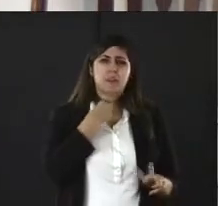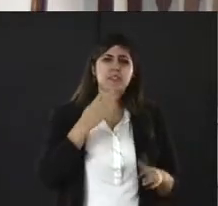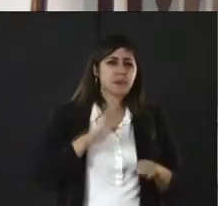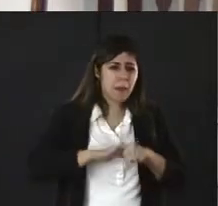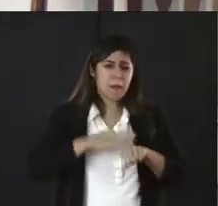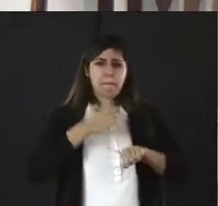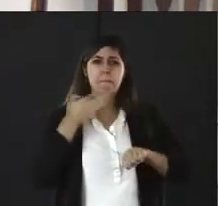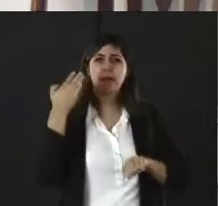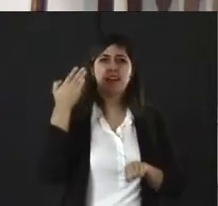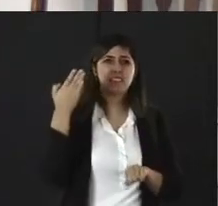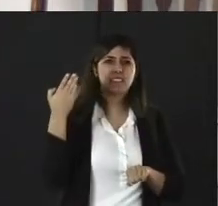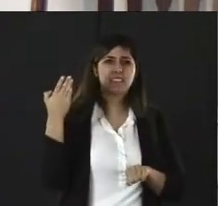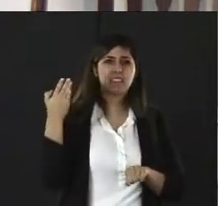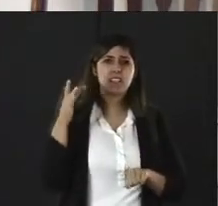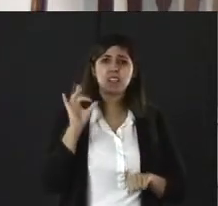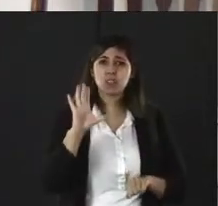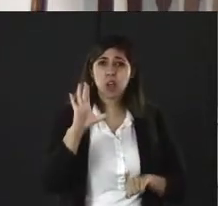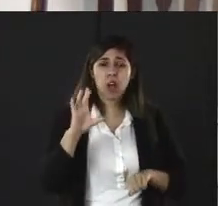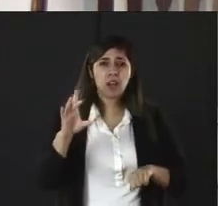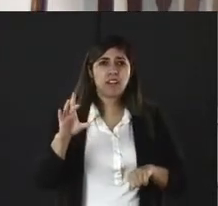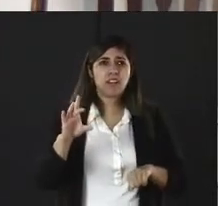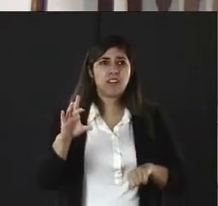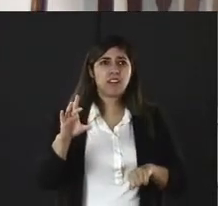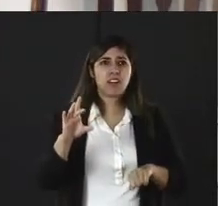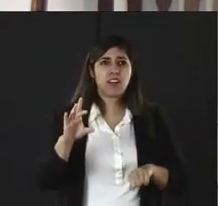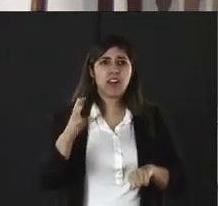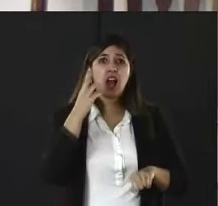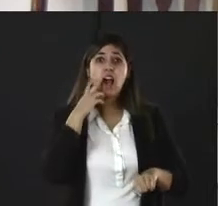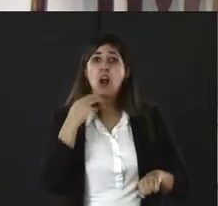supremacia por causa de cor